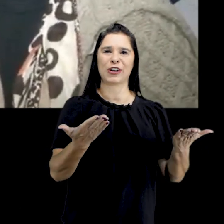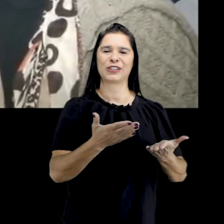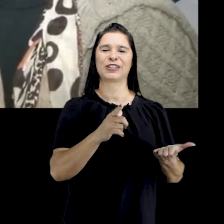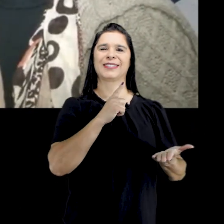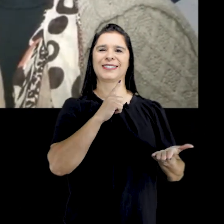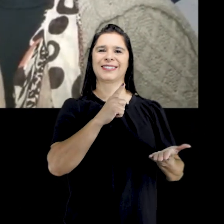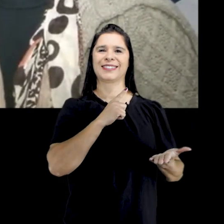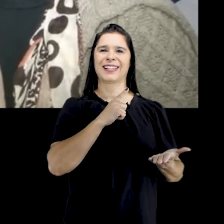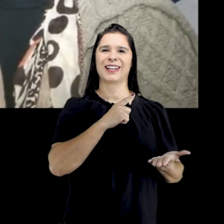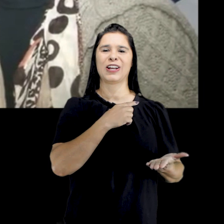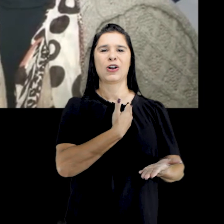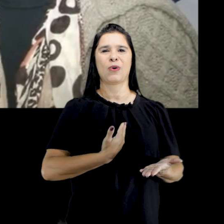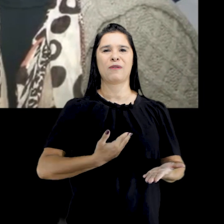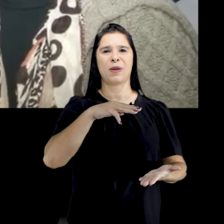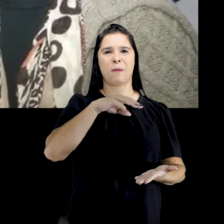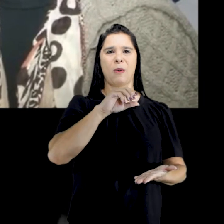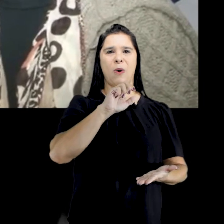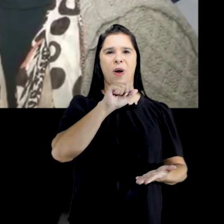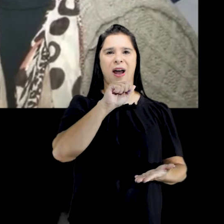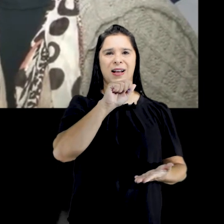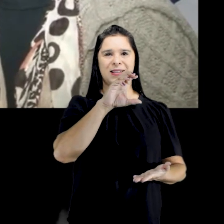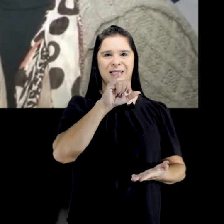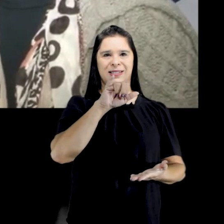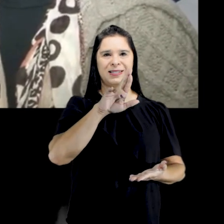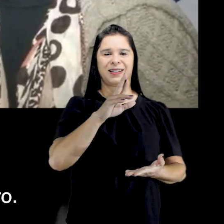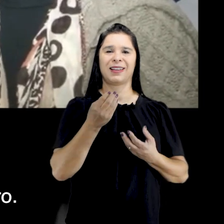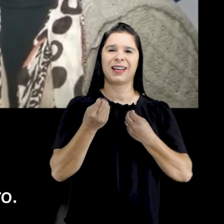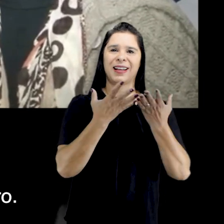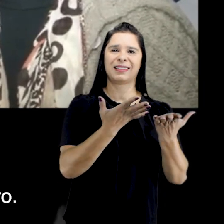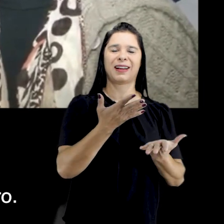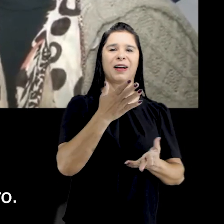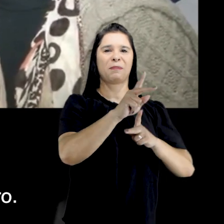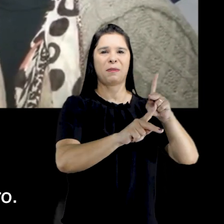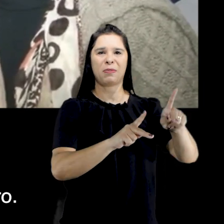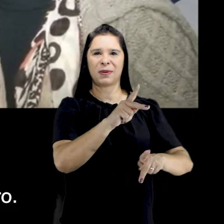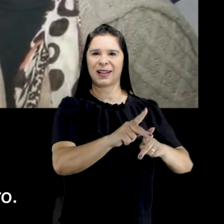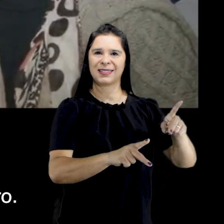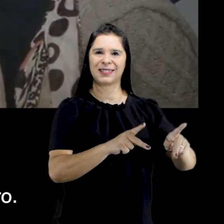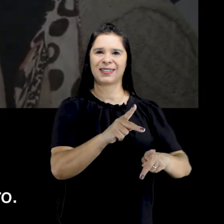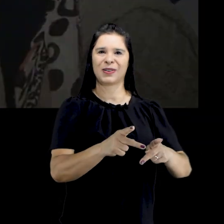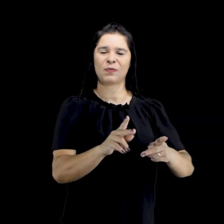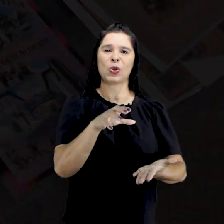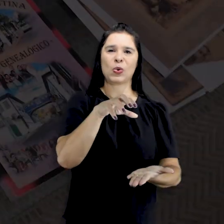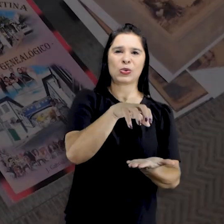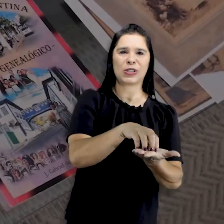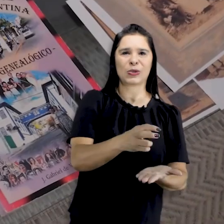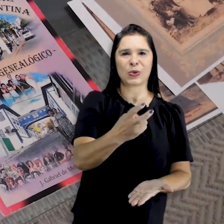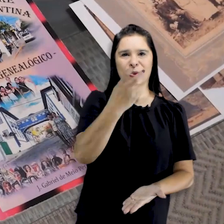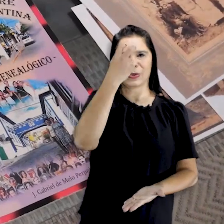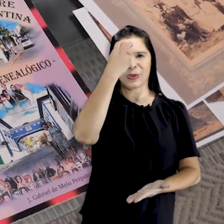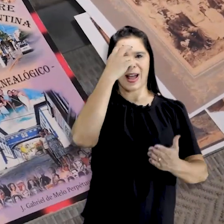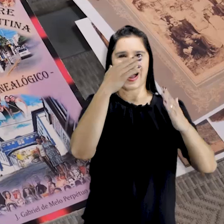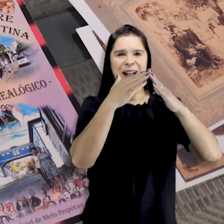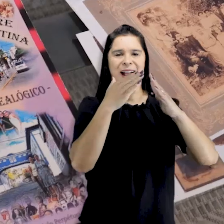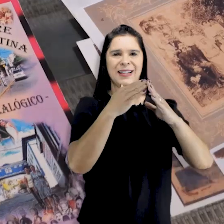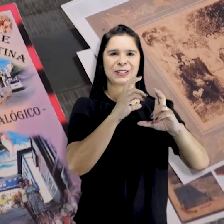Moacir, entregando à população ao Centro Cultural Casa do Engenheiro.